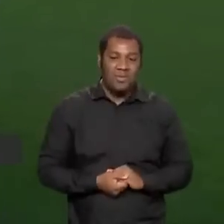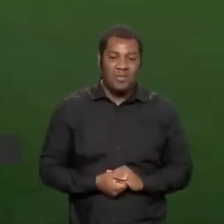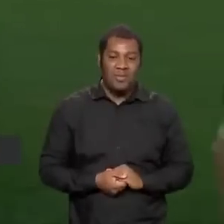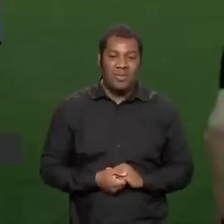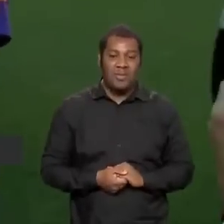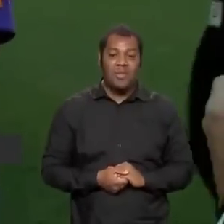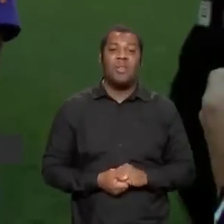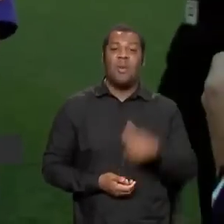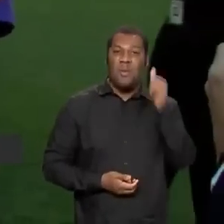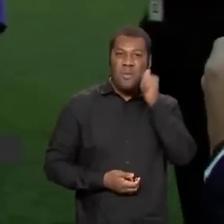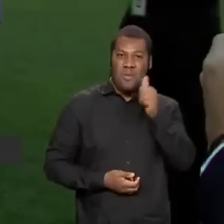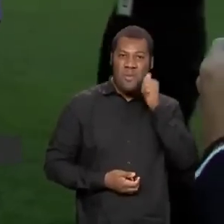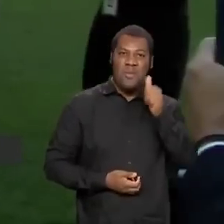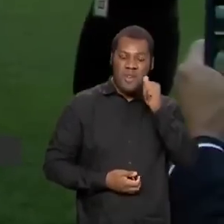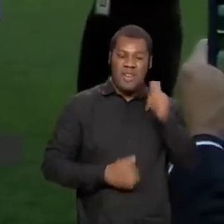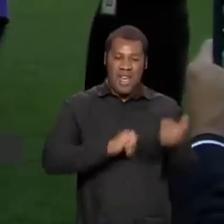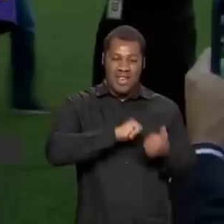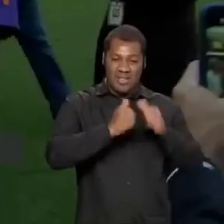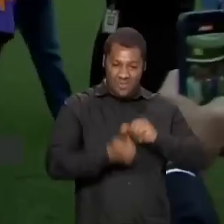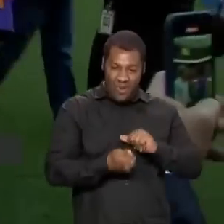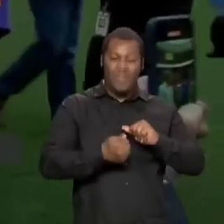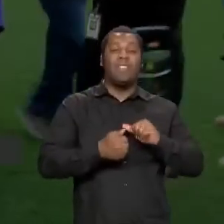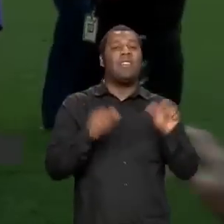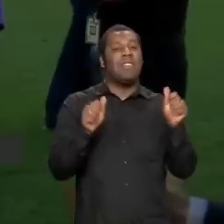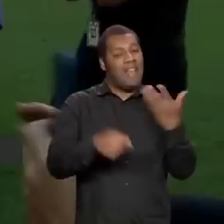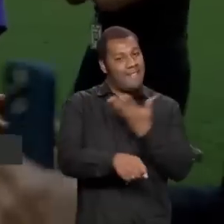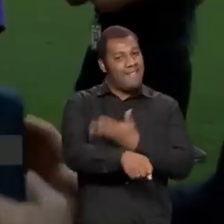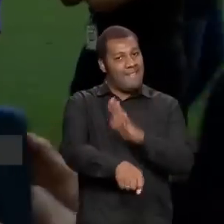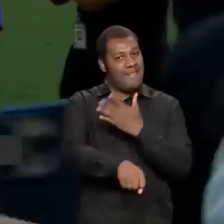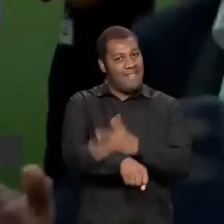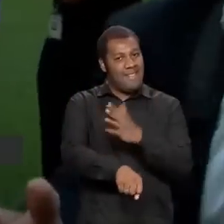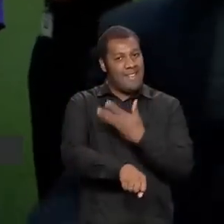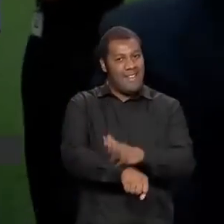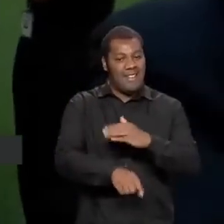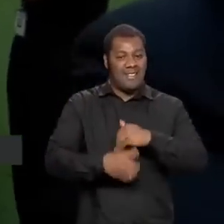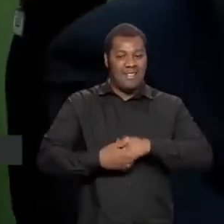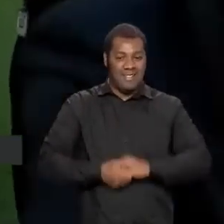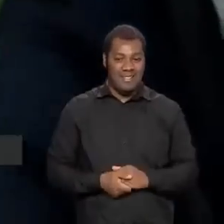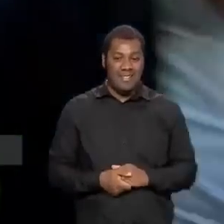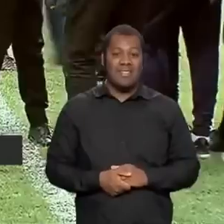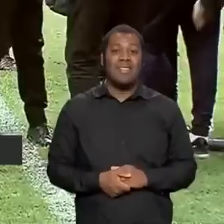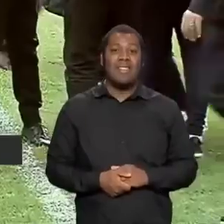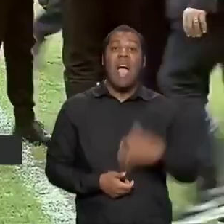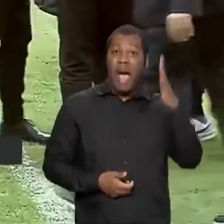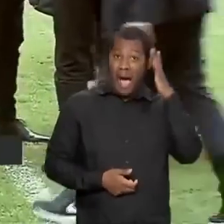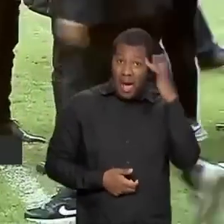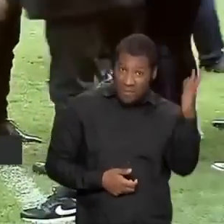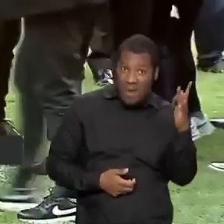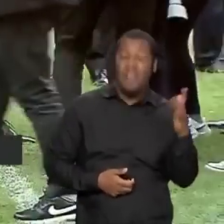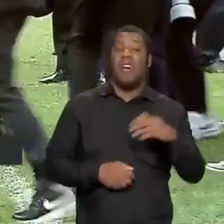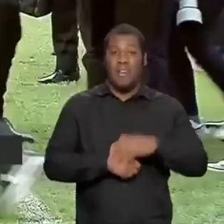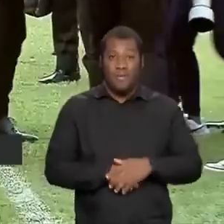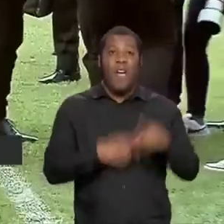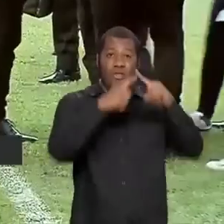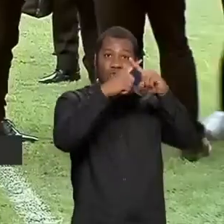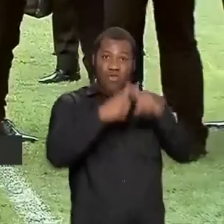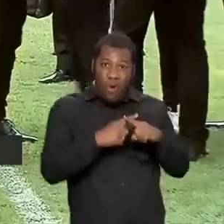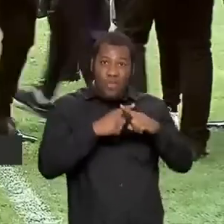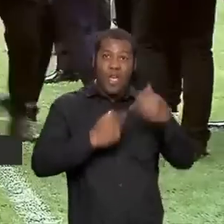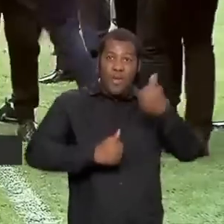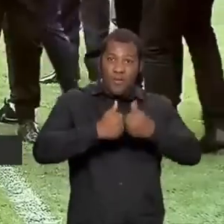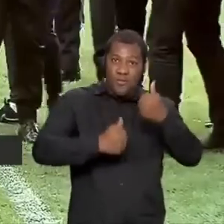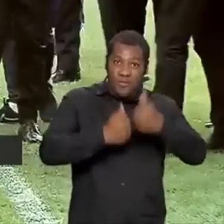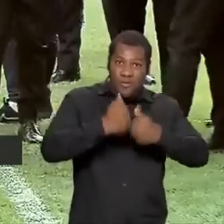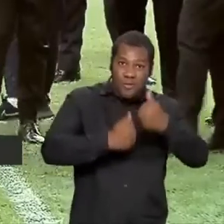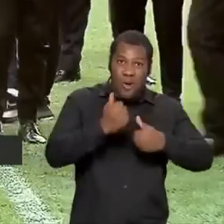As atletas vão fazer um treinamento e a partida acontece amanhã, às 10h30 da